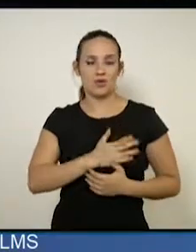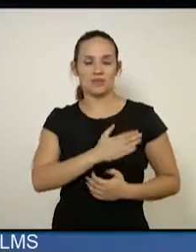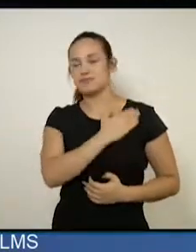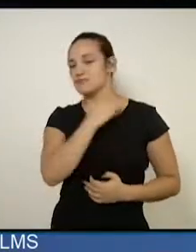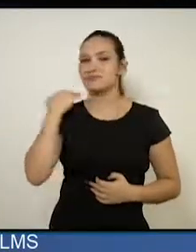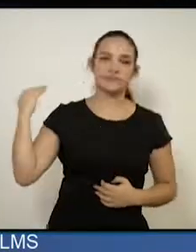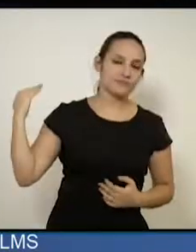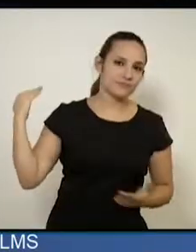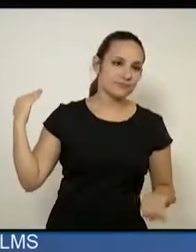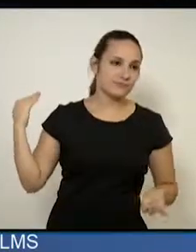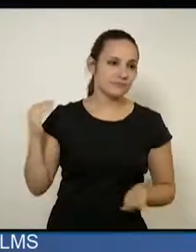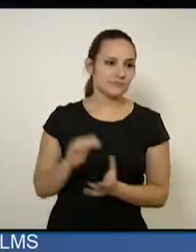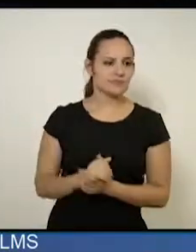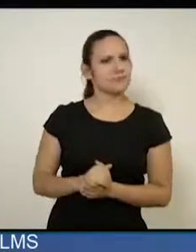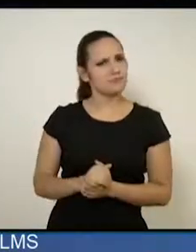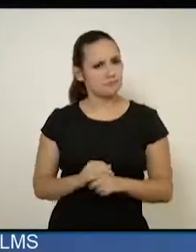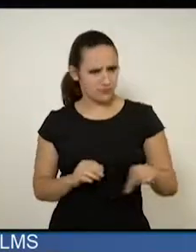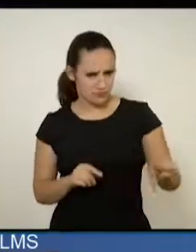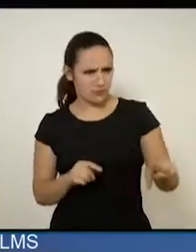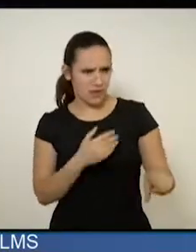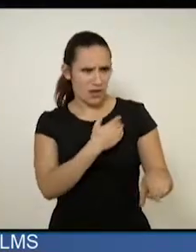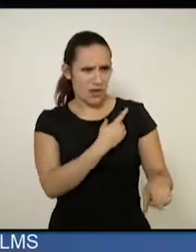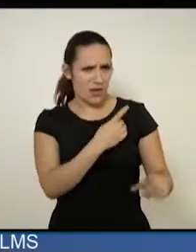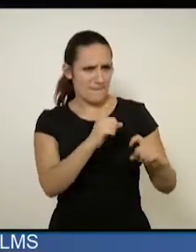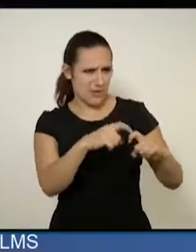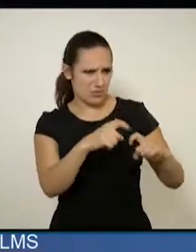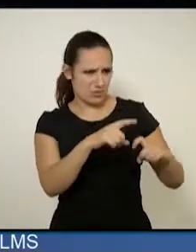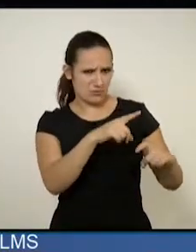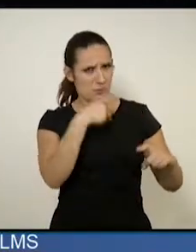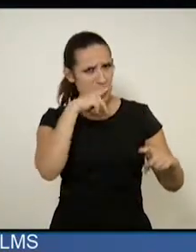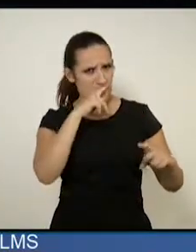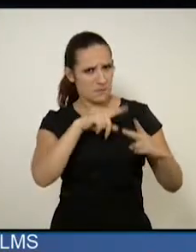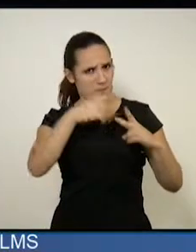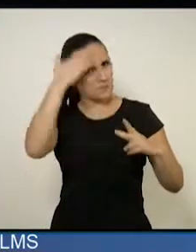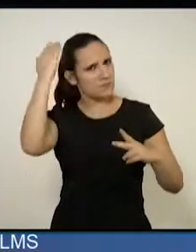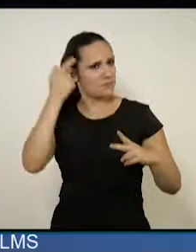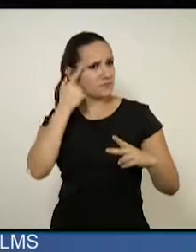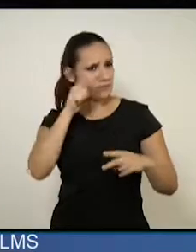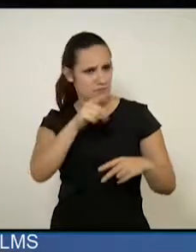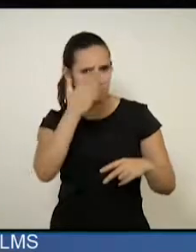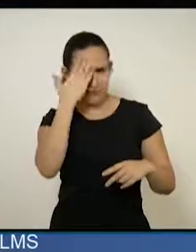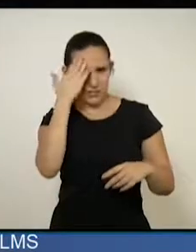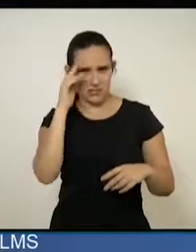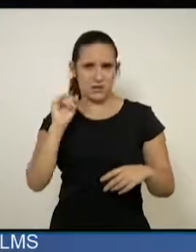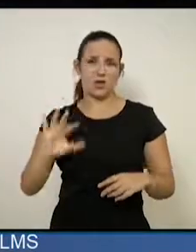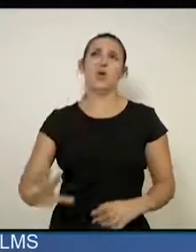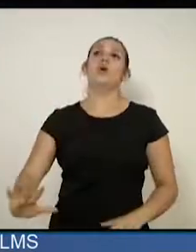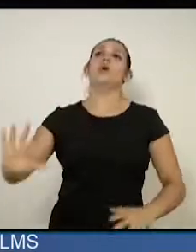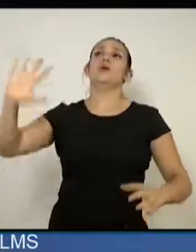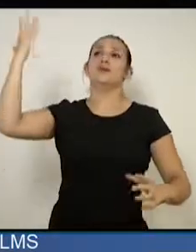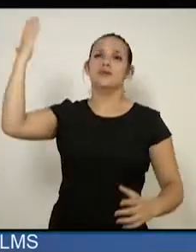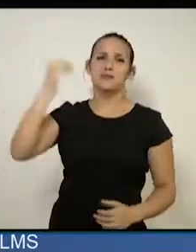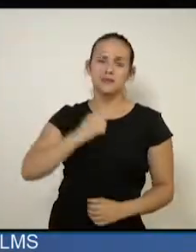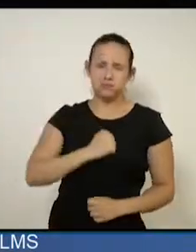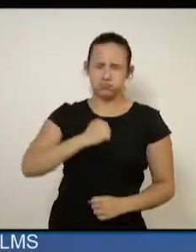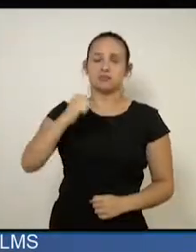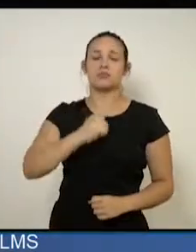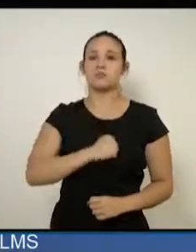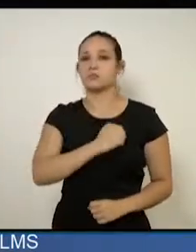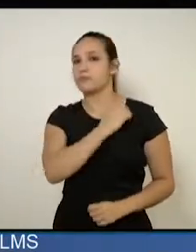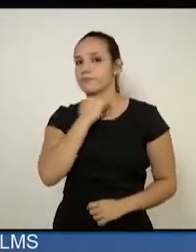o doutor Takimoto e o doutor Silfi. Mas, com certeza, tem muitas pessoas que poderiam ser salvas, não